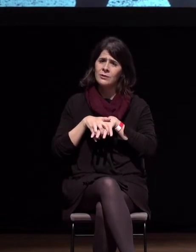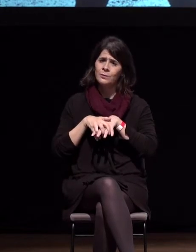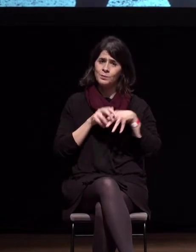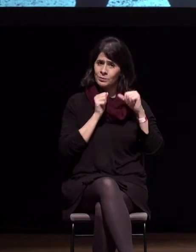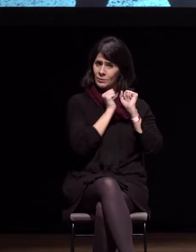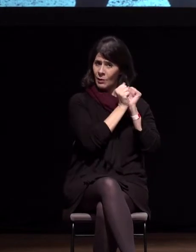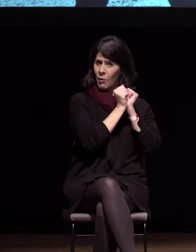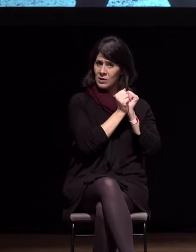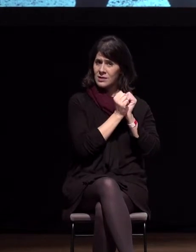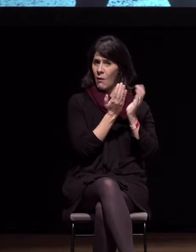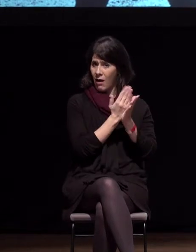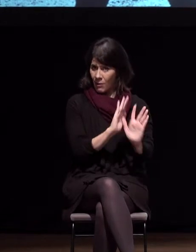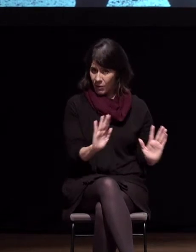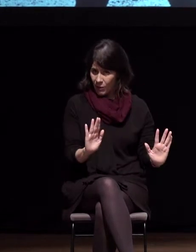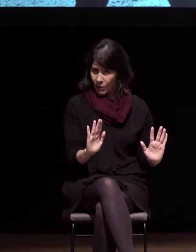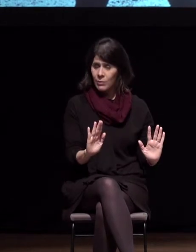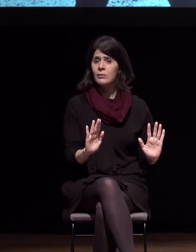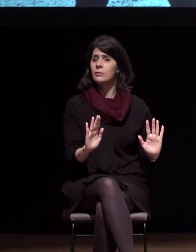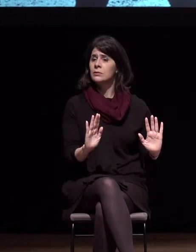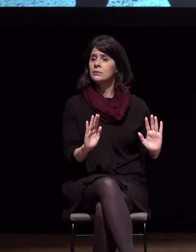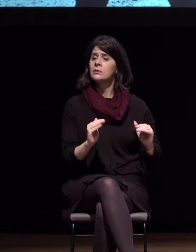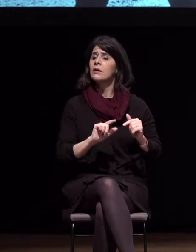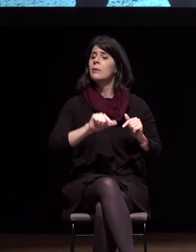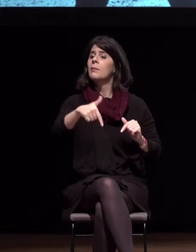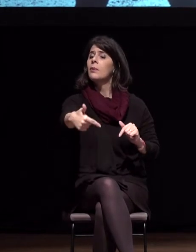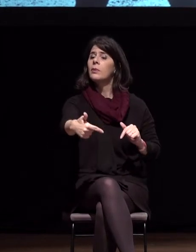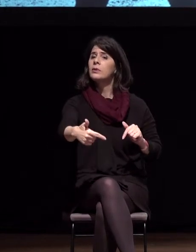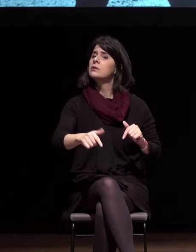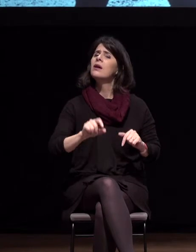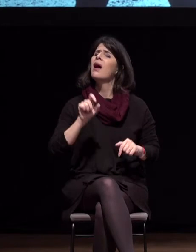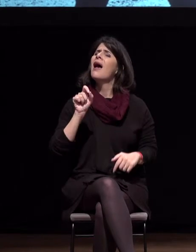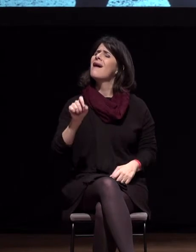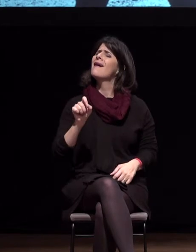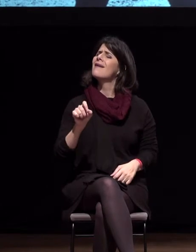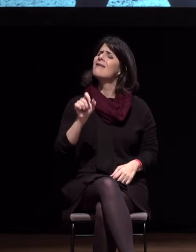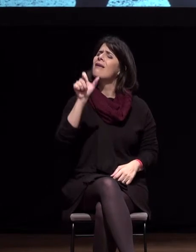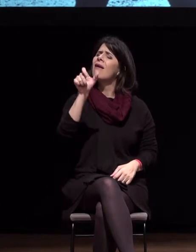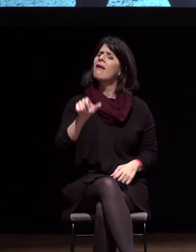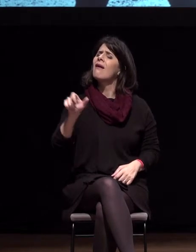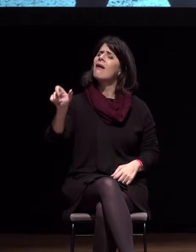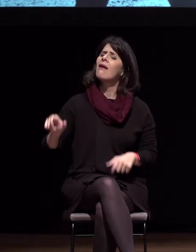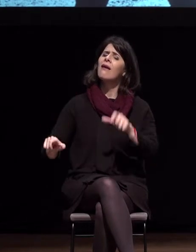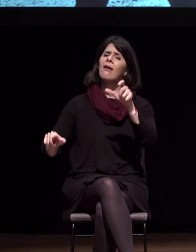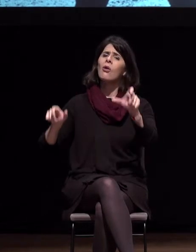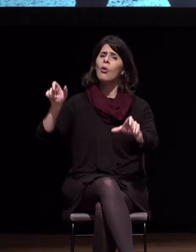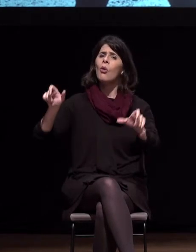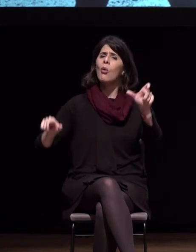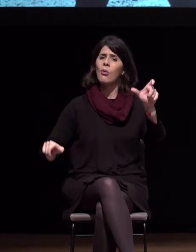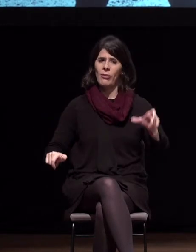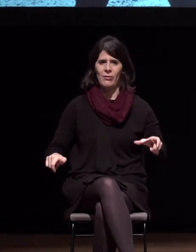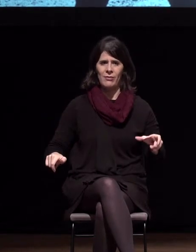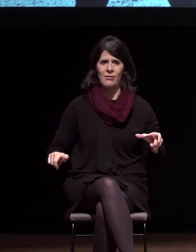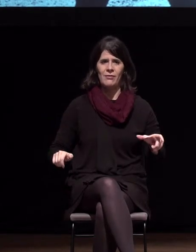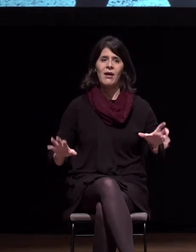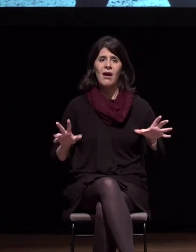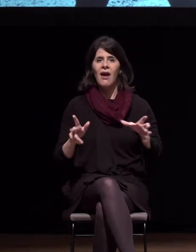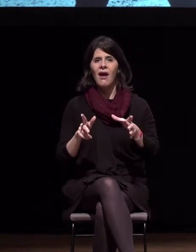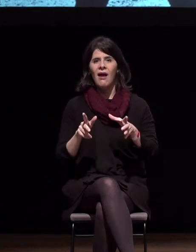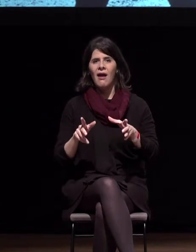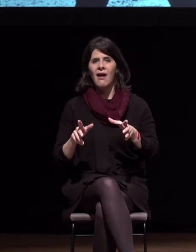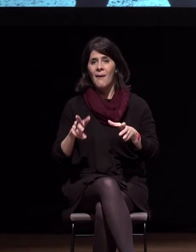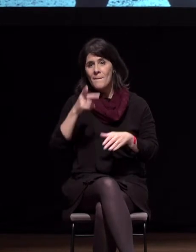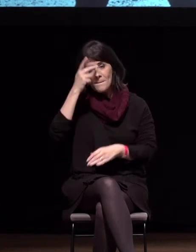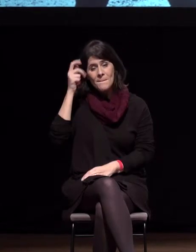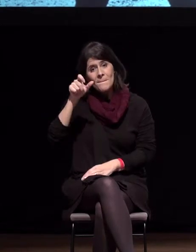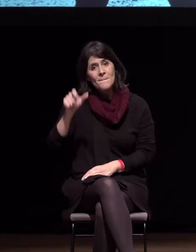pós-abolição? Quem são esses corpos, né? É o corpo do transgressor, né? E